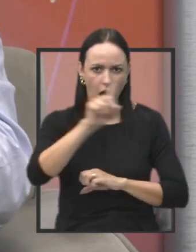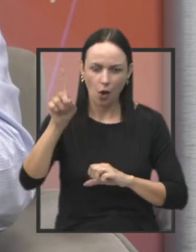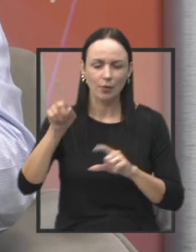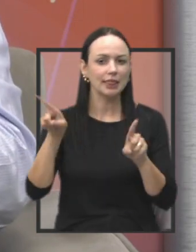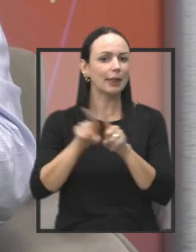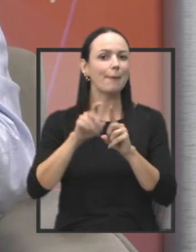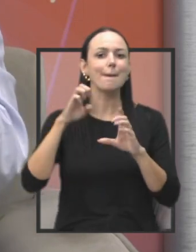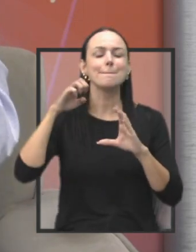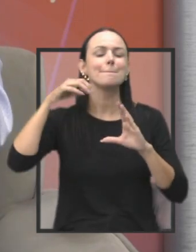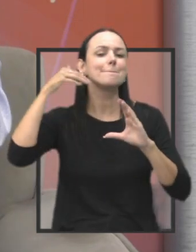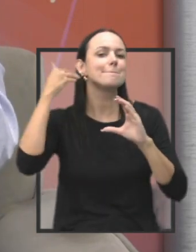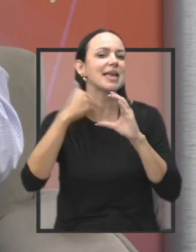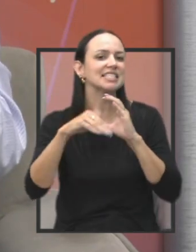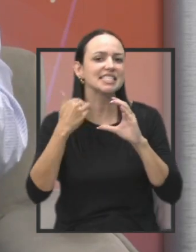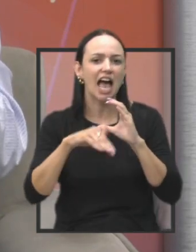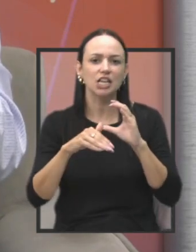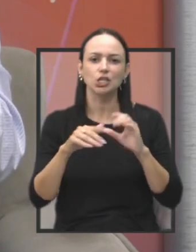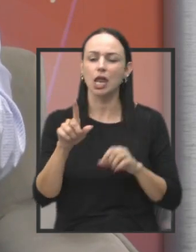mensagem, ela não manda...